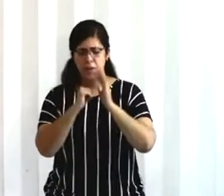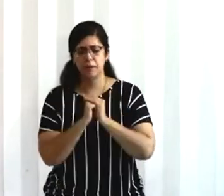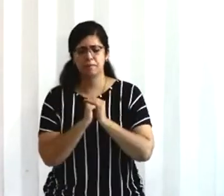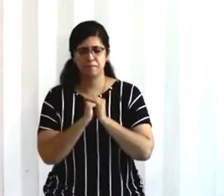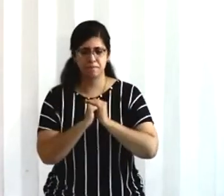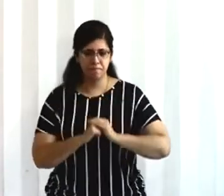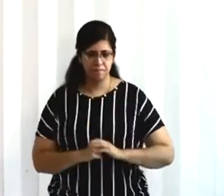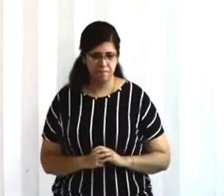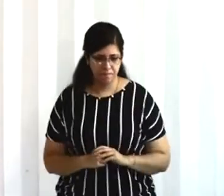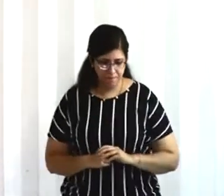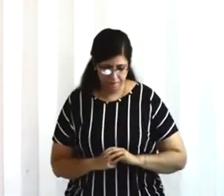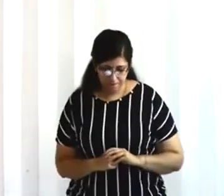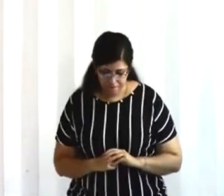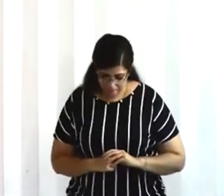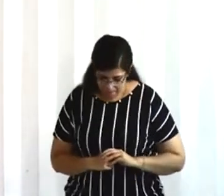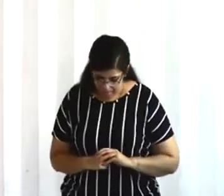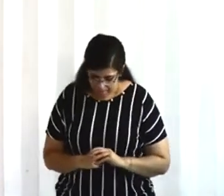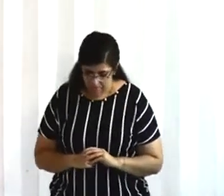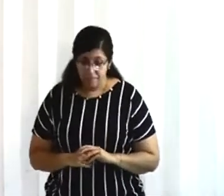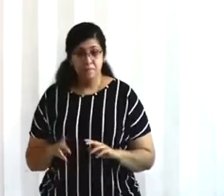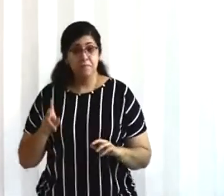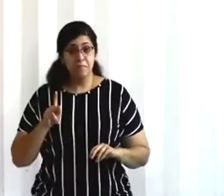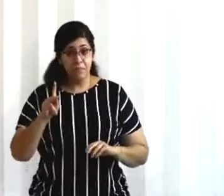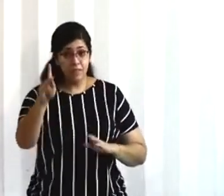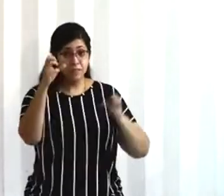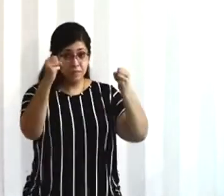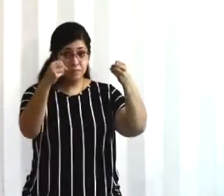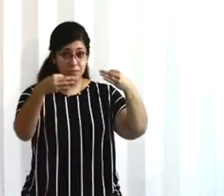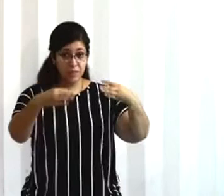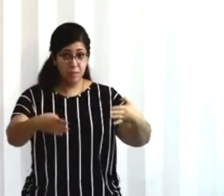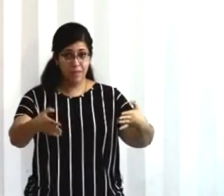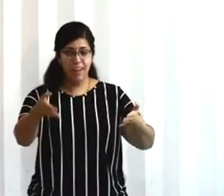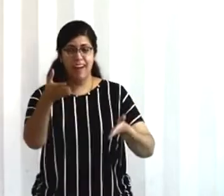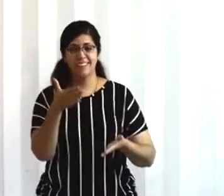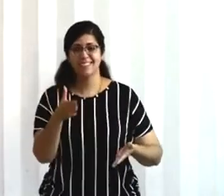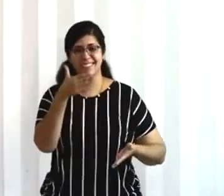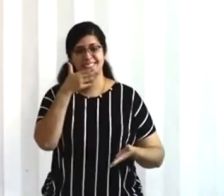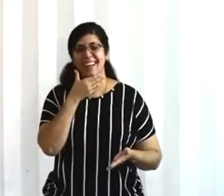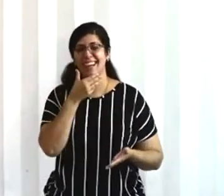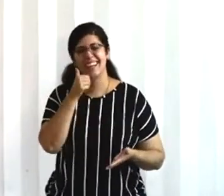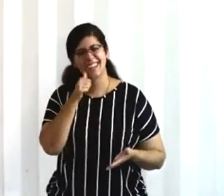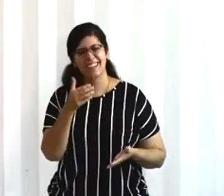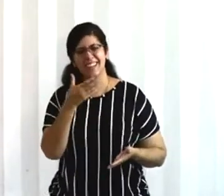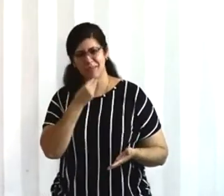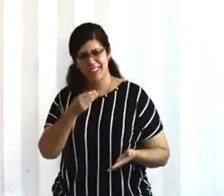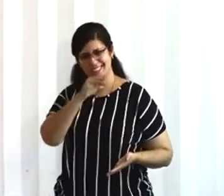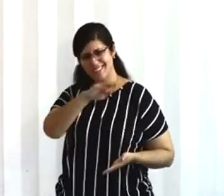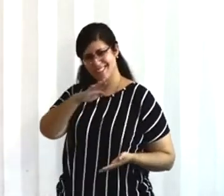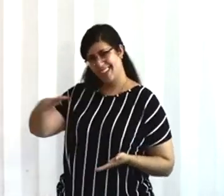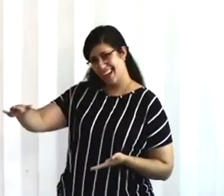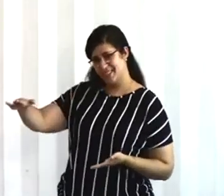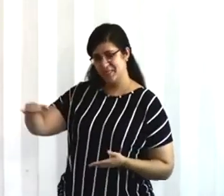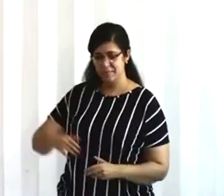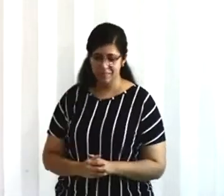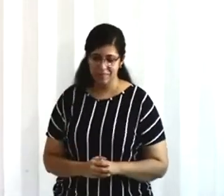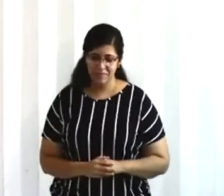amém. Vamos começar falando com as crianças, como já se tornou costume.